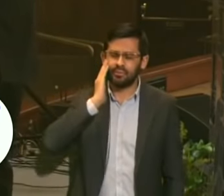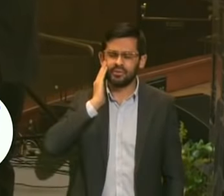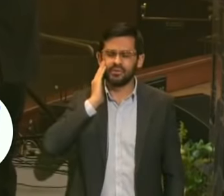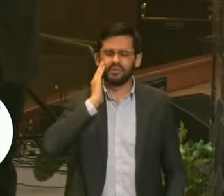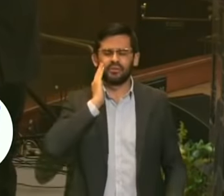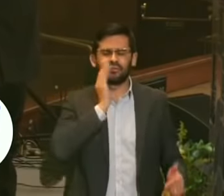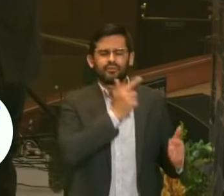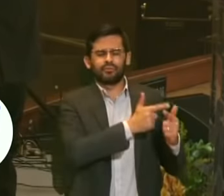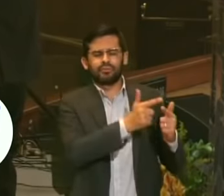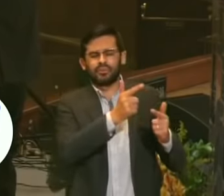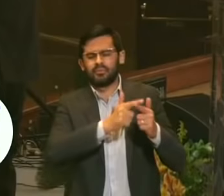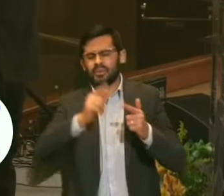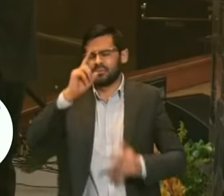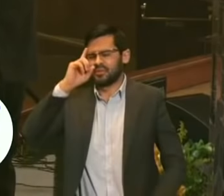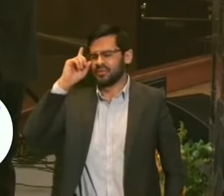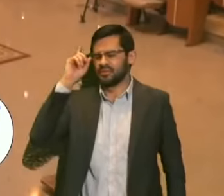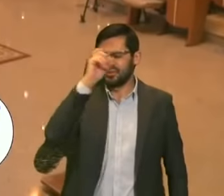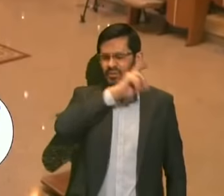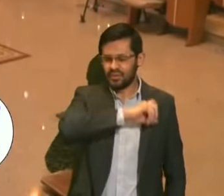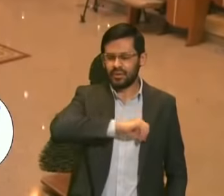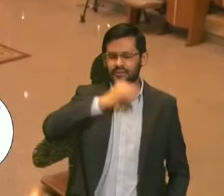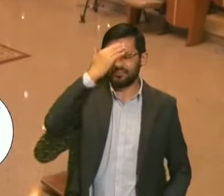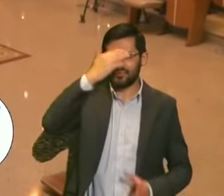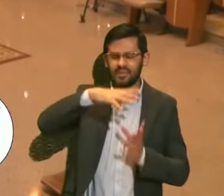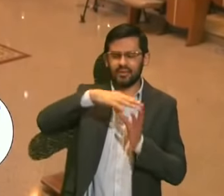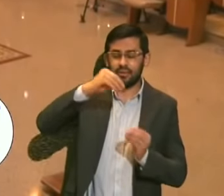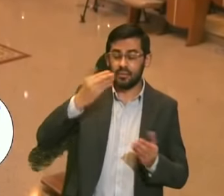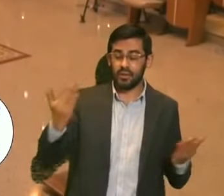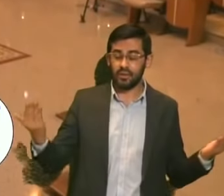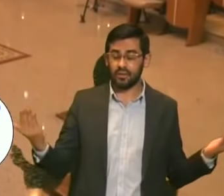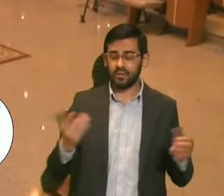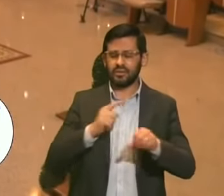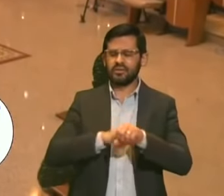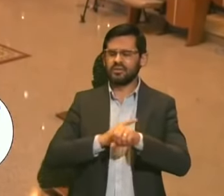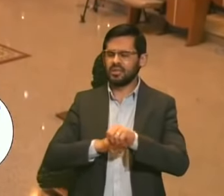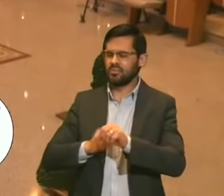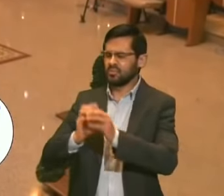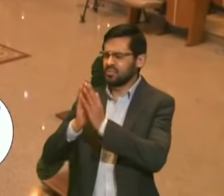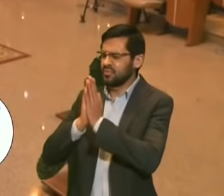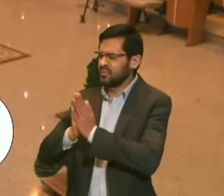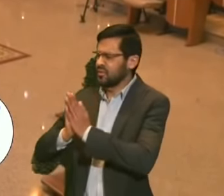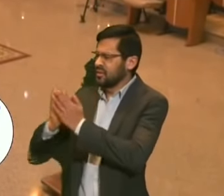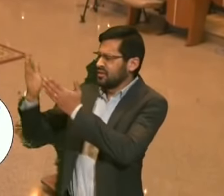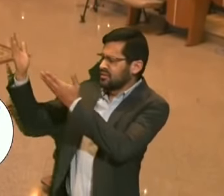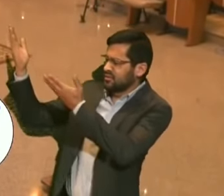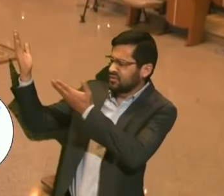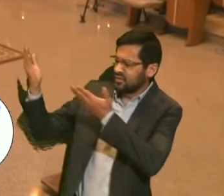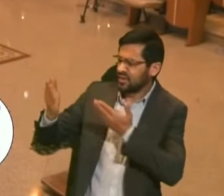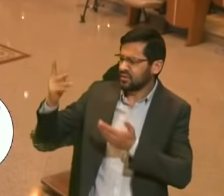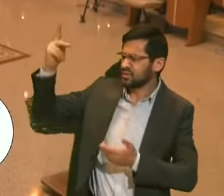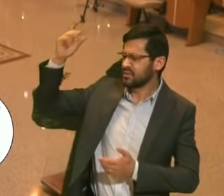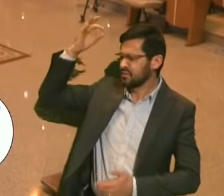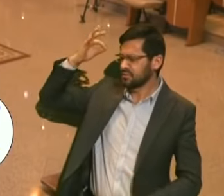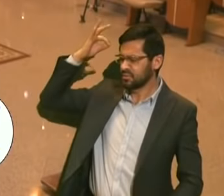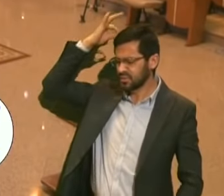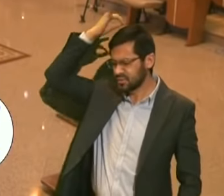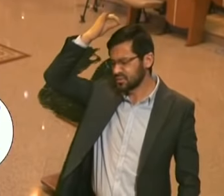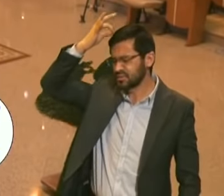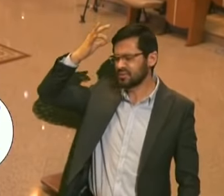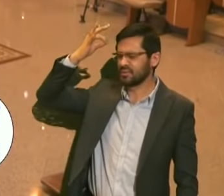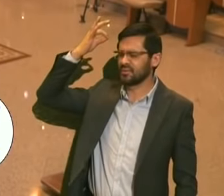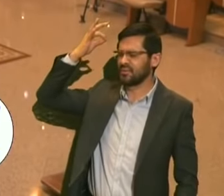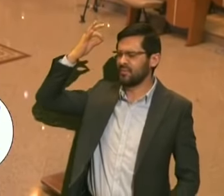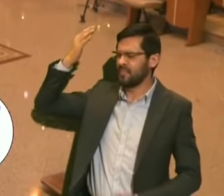estão dentro da alma. E então nessa hora eu quero te pedir, vem com o teu Espírito Santo, vem com o